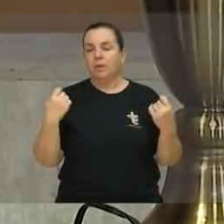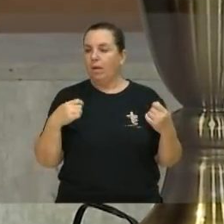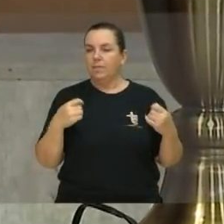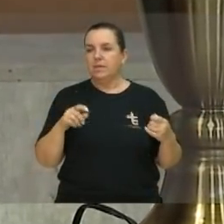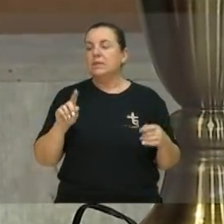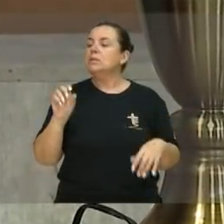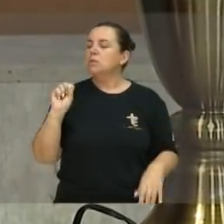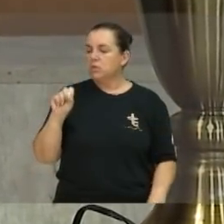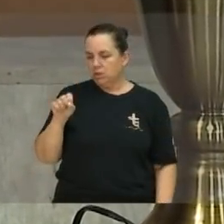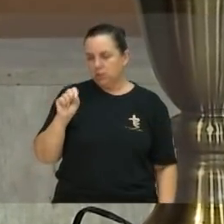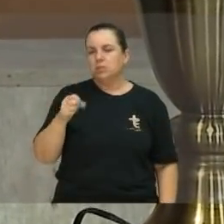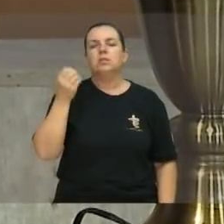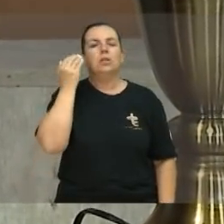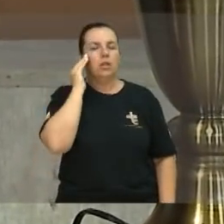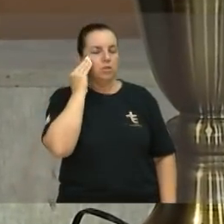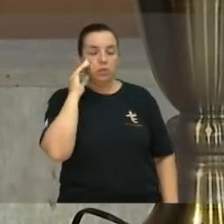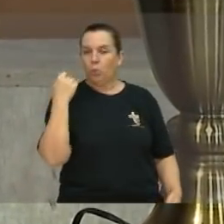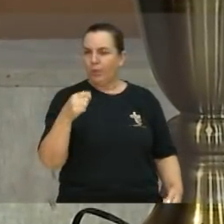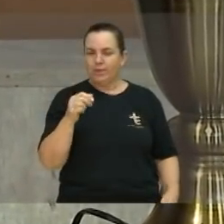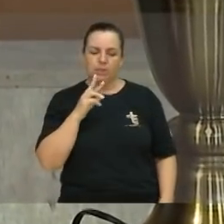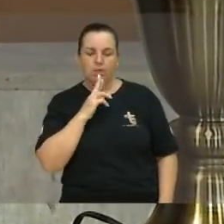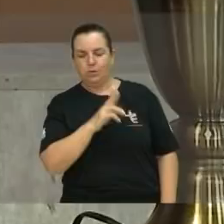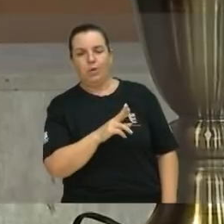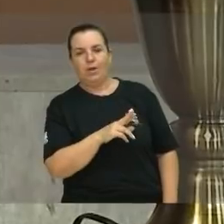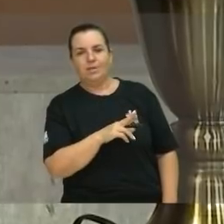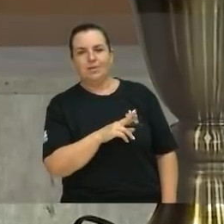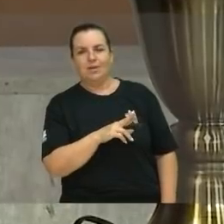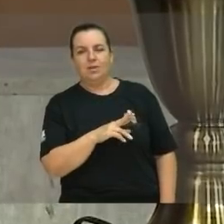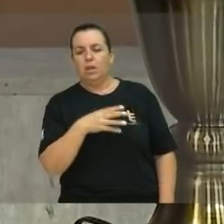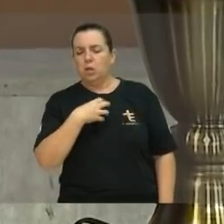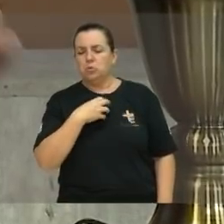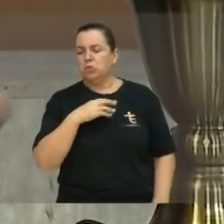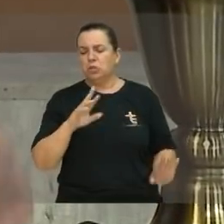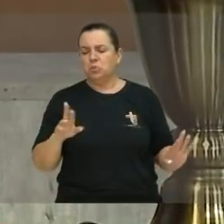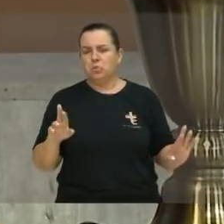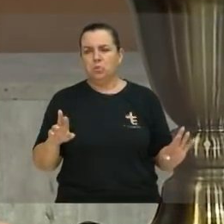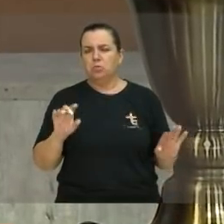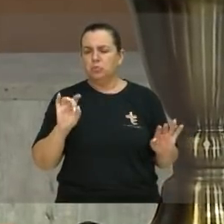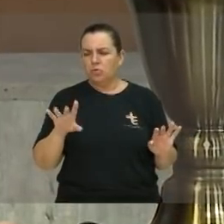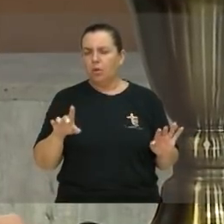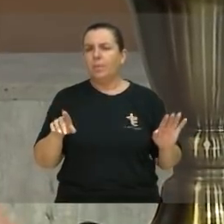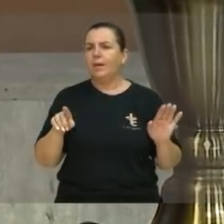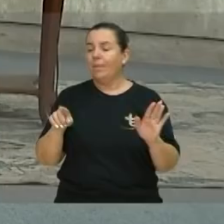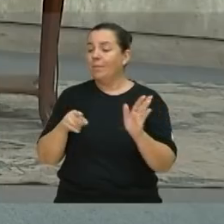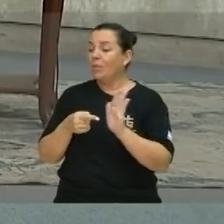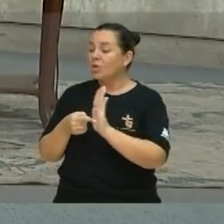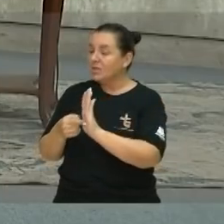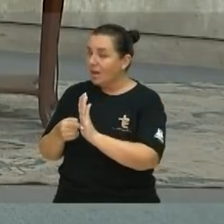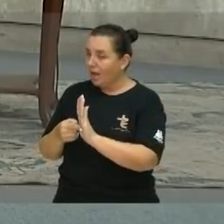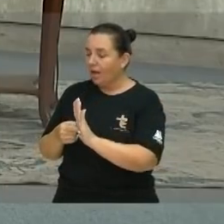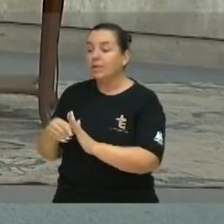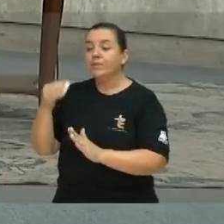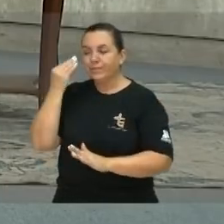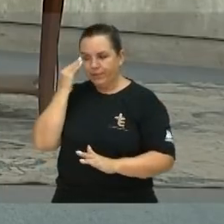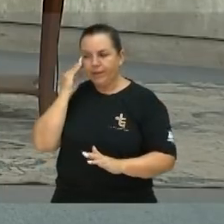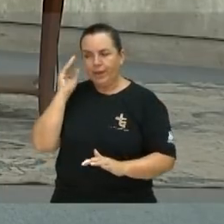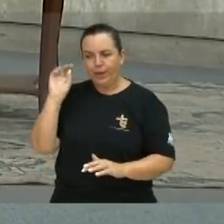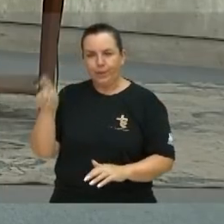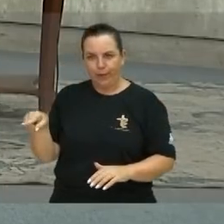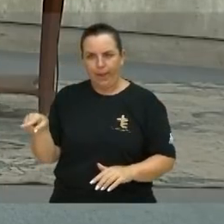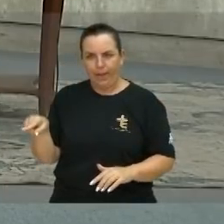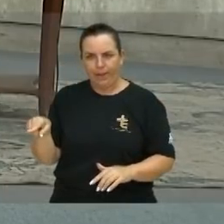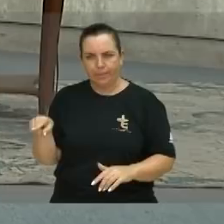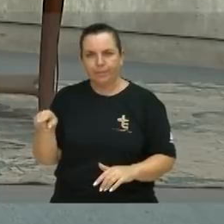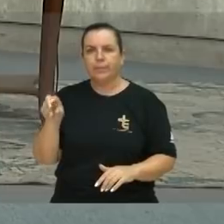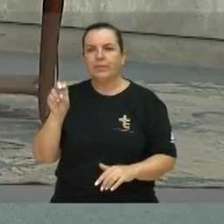responda sim entendi é uma forma retórica para preparar o ouvinte ou